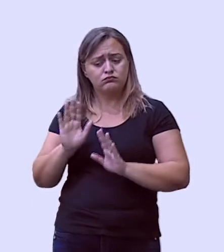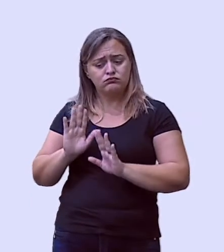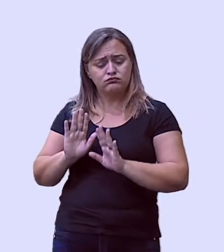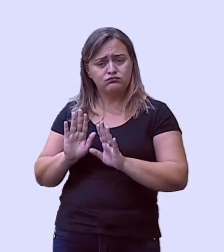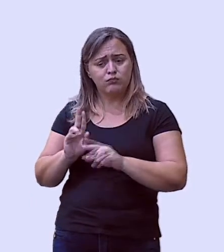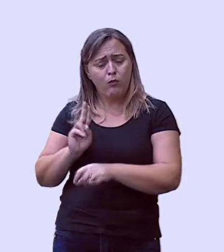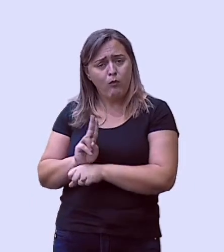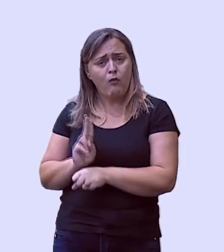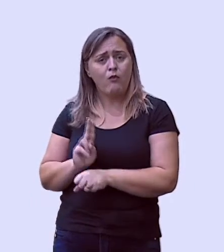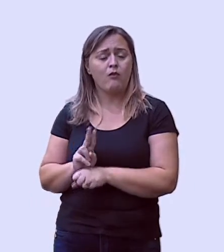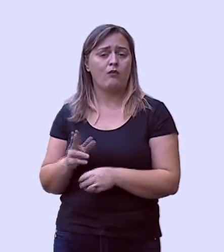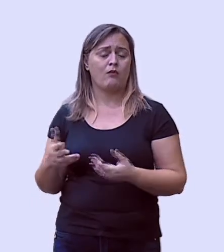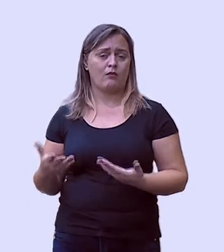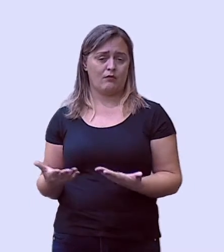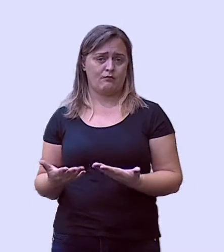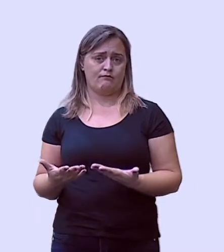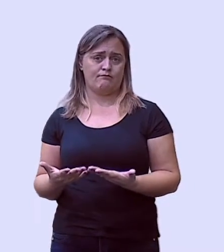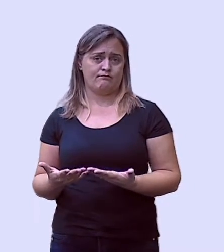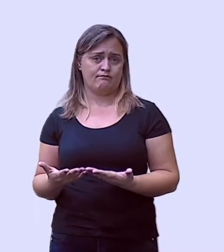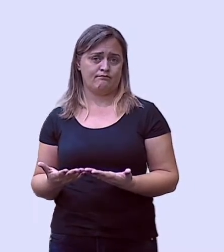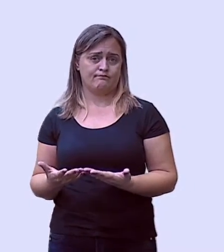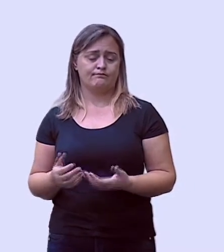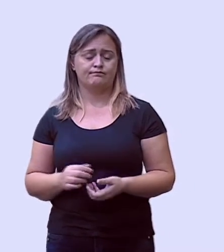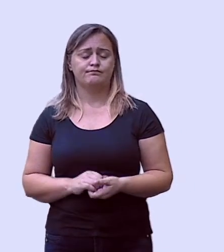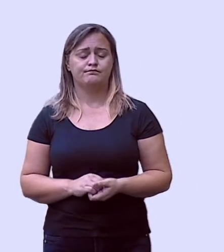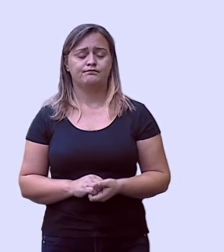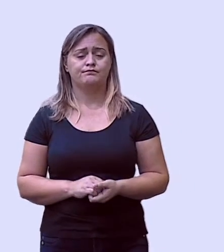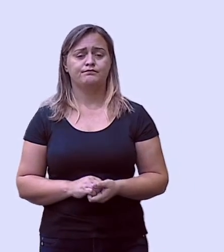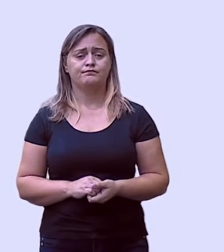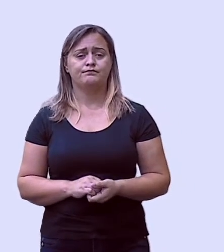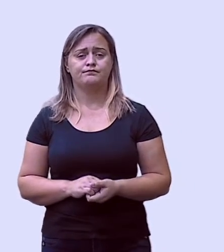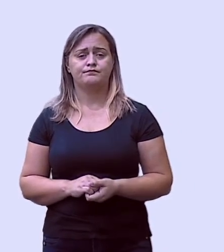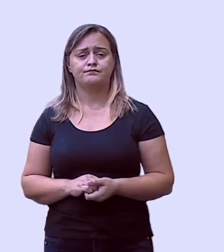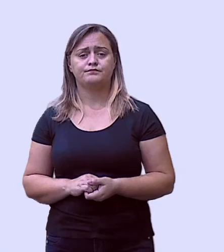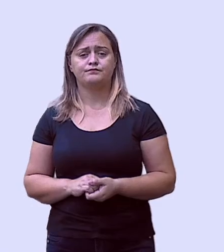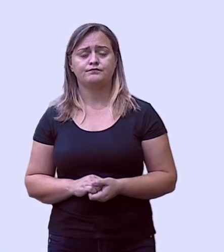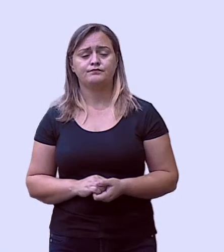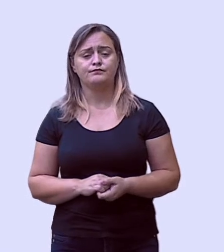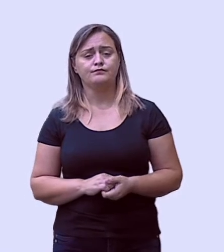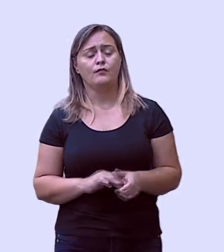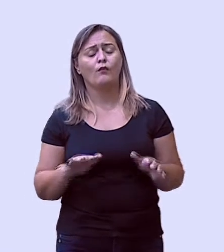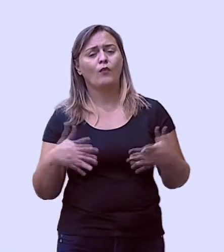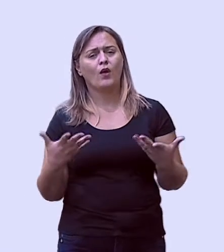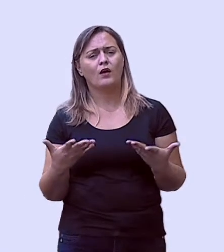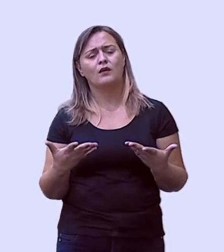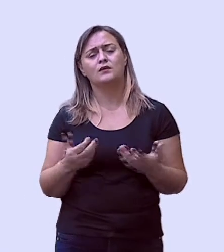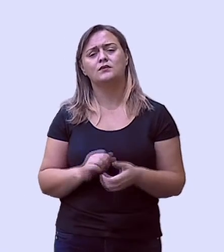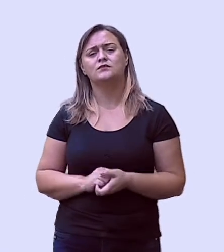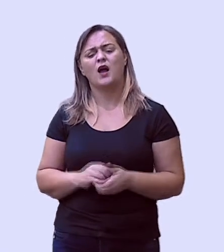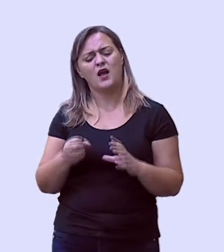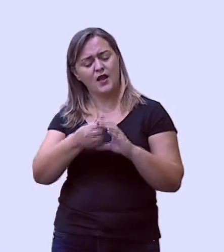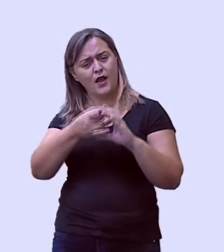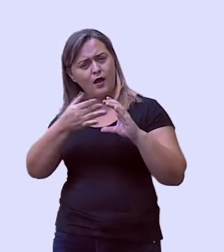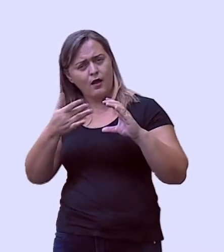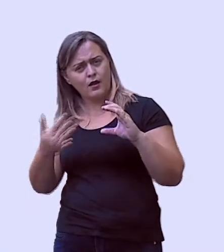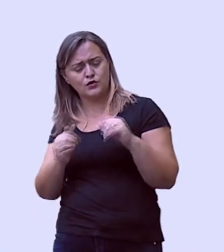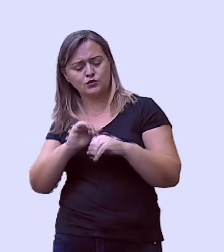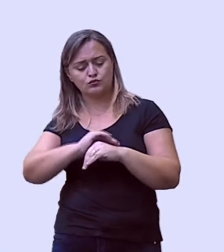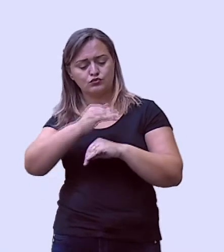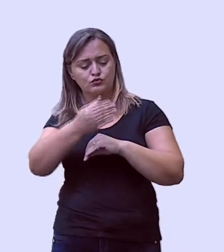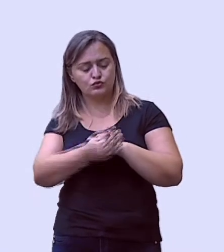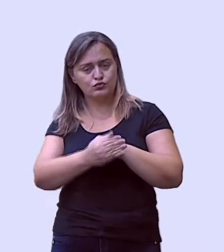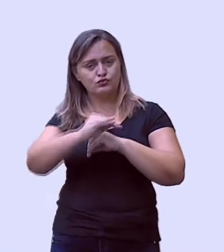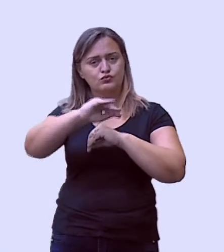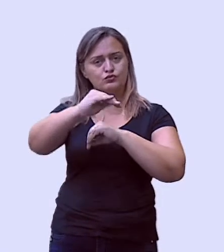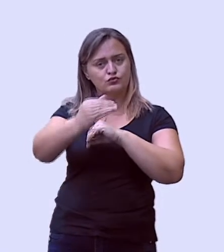mesmo? Quais são as principais características dos pampas, então? Vale apontar